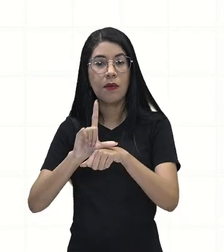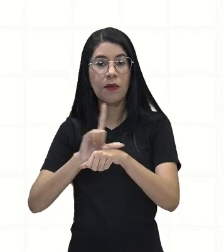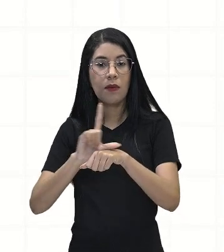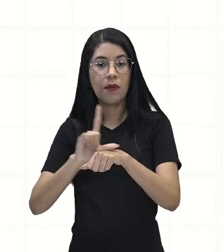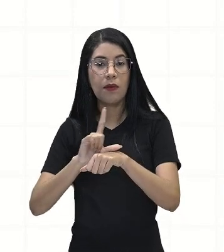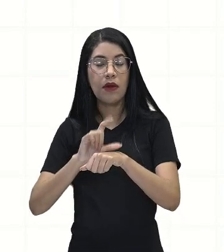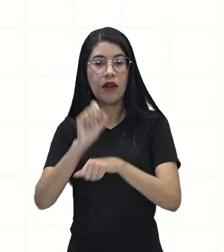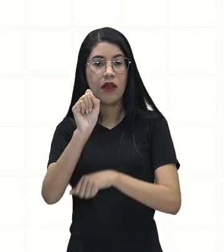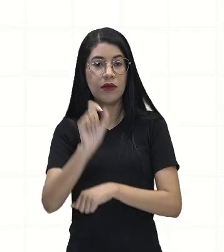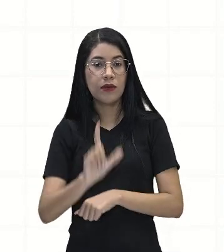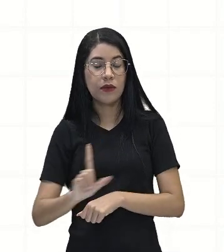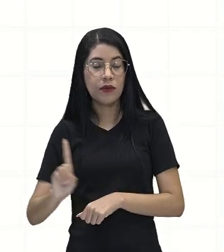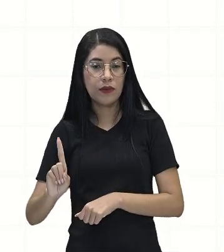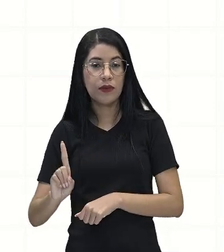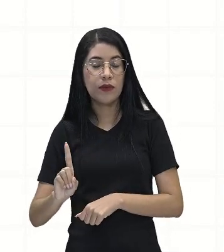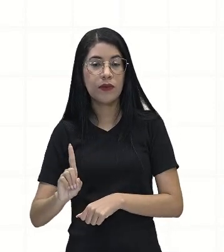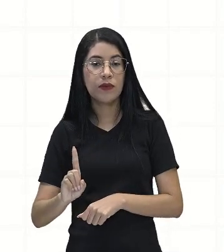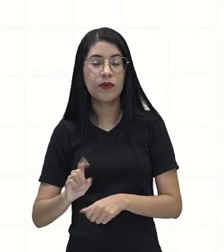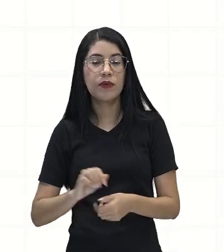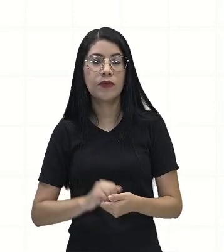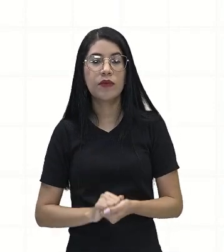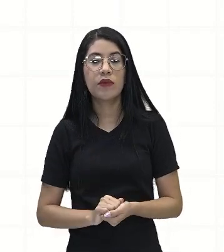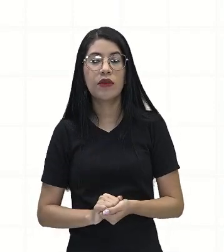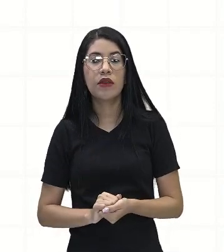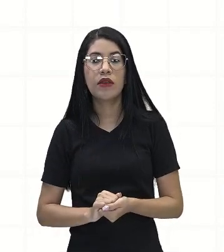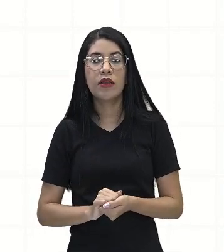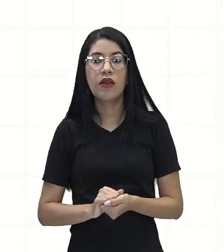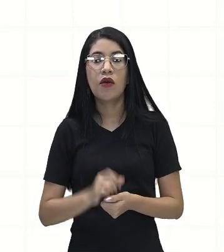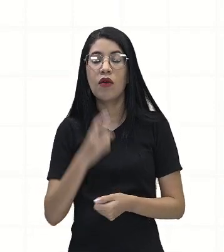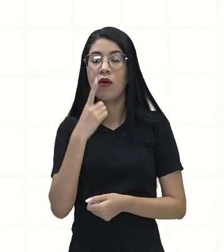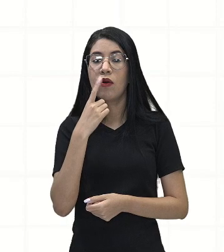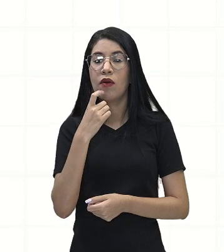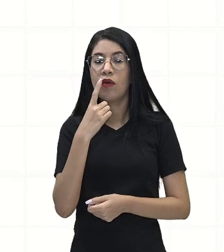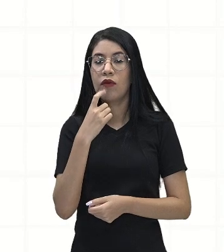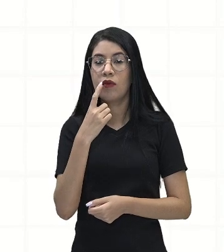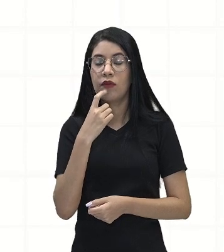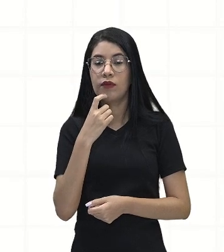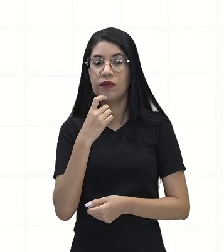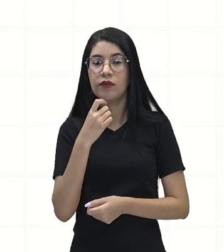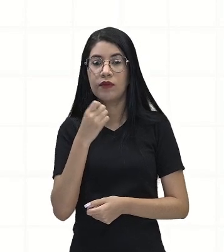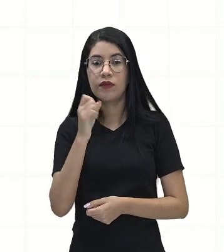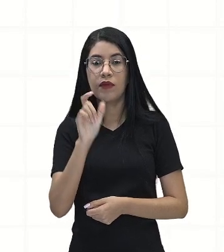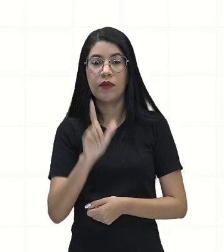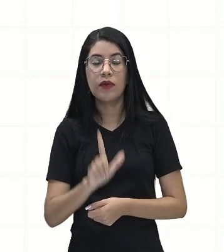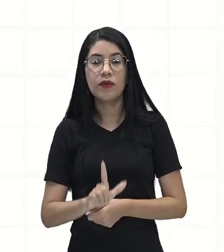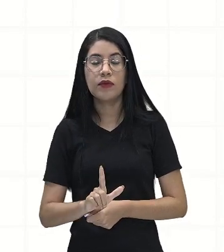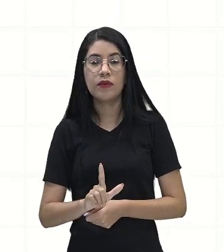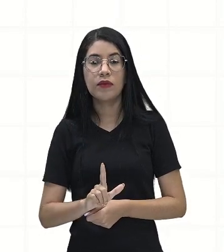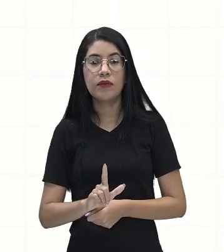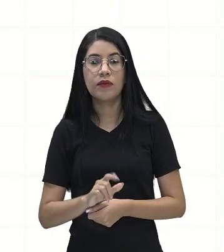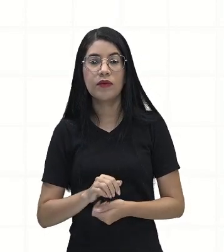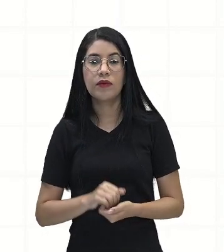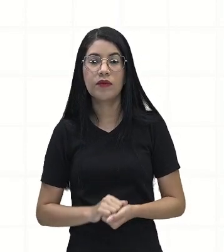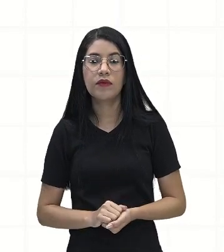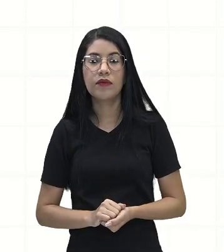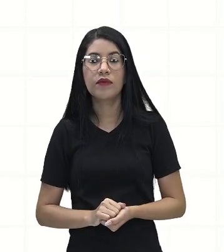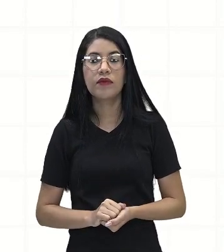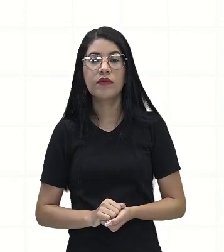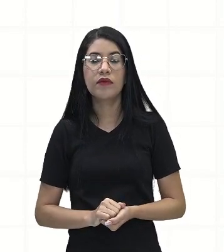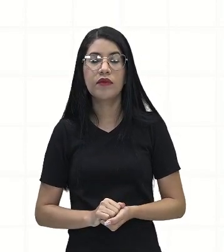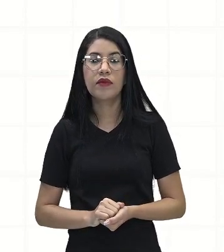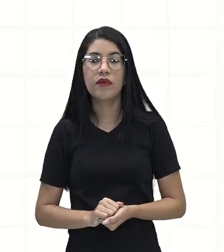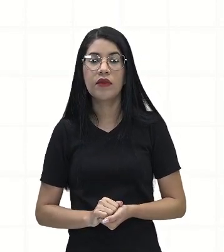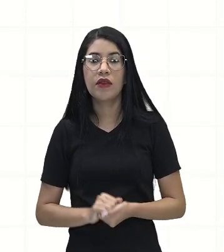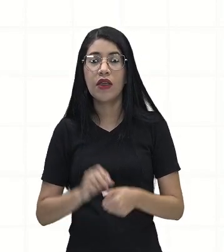região sudeste. No laranja aqui, no vermelho, perdão, a região sul. E nesse